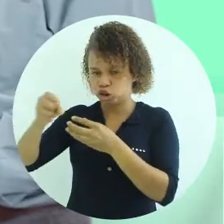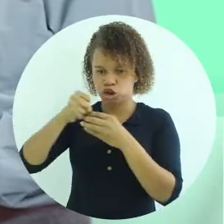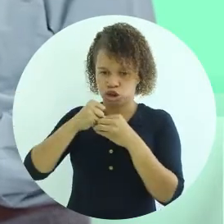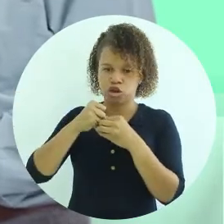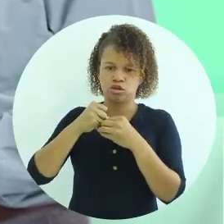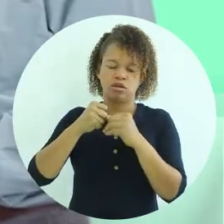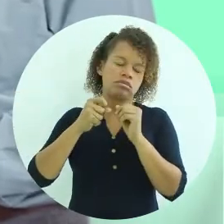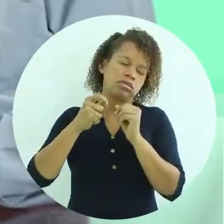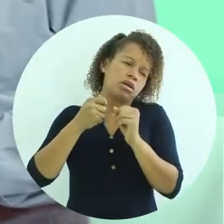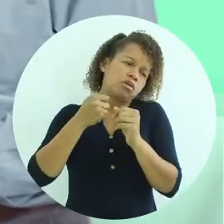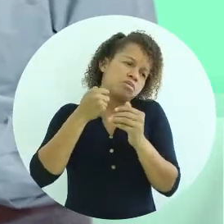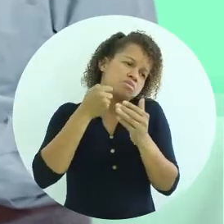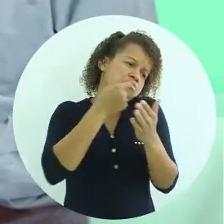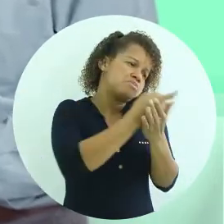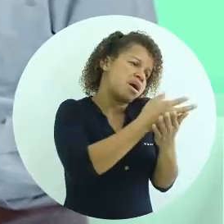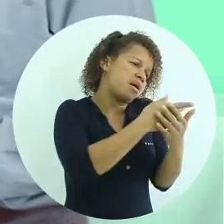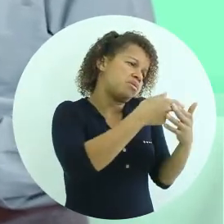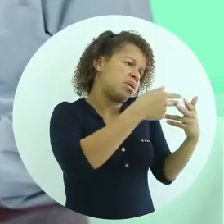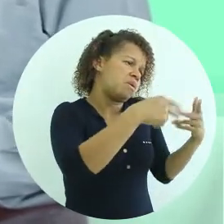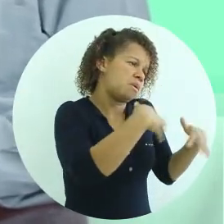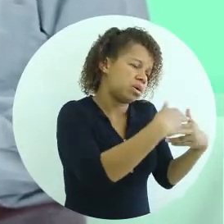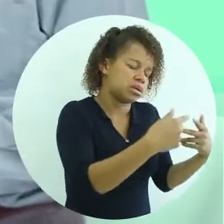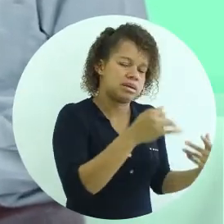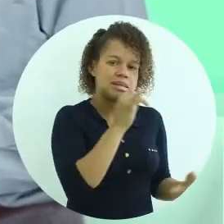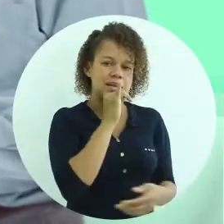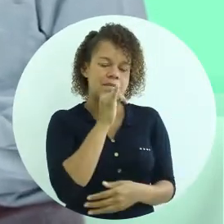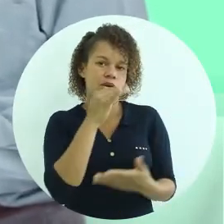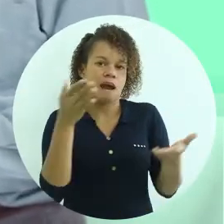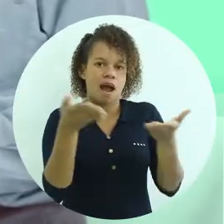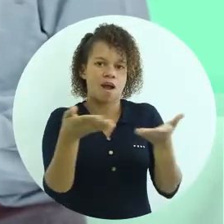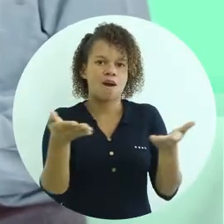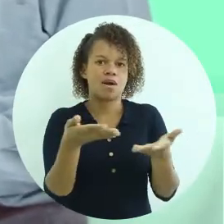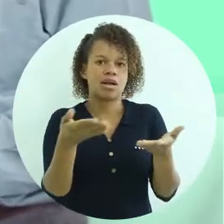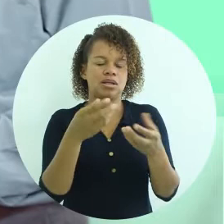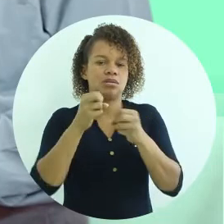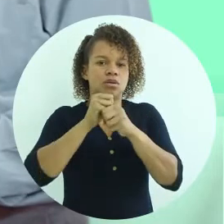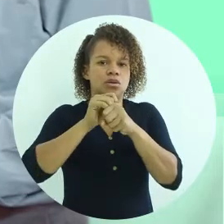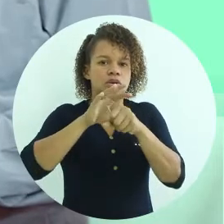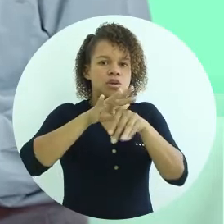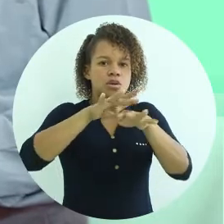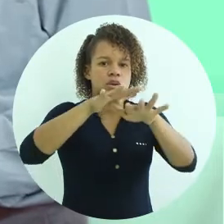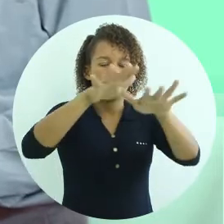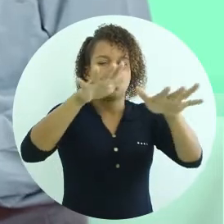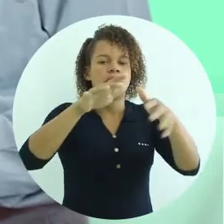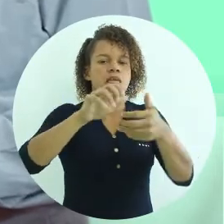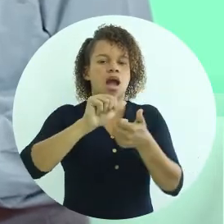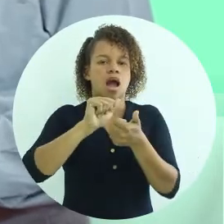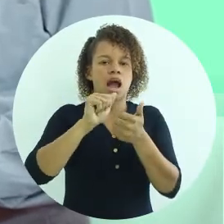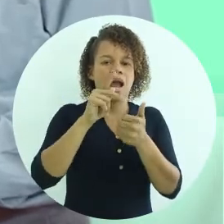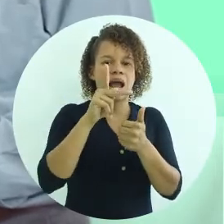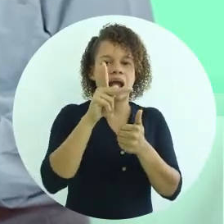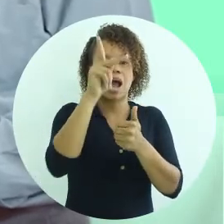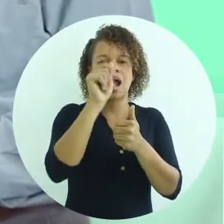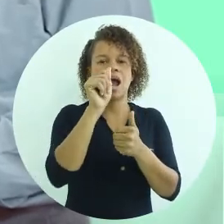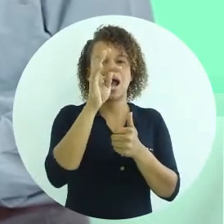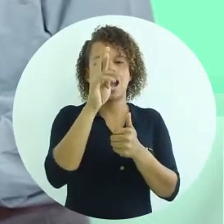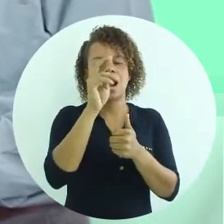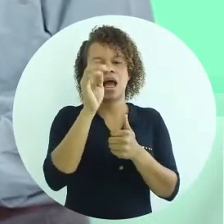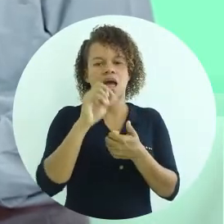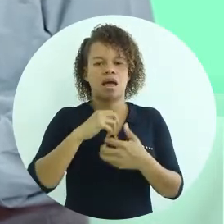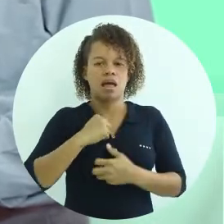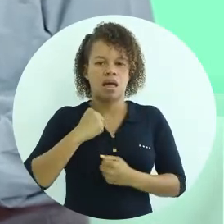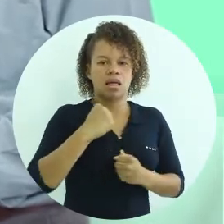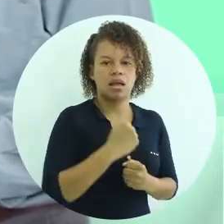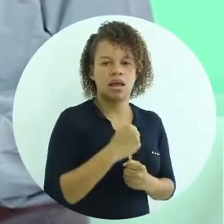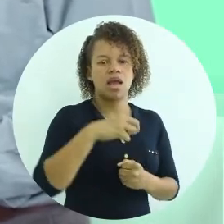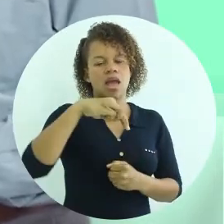a investir em algum outro segmento. Como, por exemplo, agora nós estamos expandindo de Taekwondo e Karatê, estamos indo agora para o